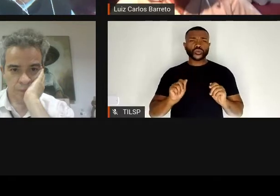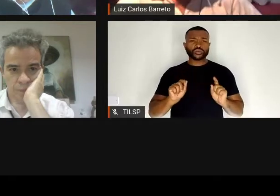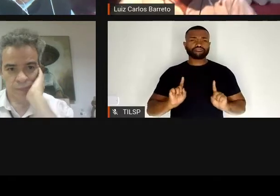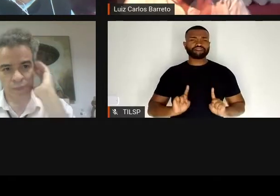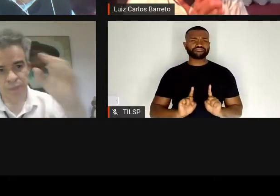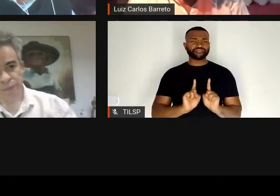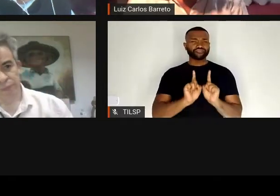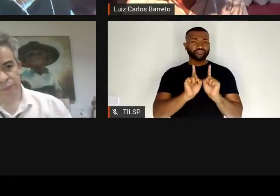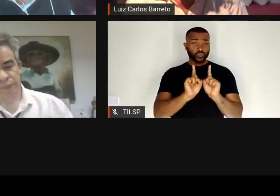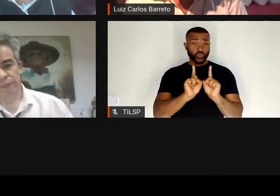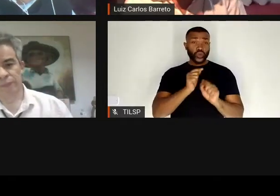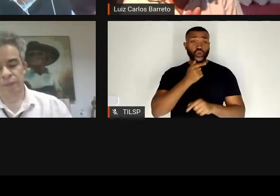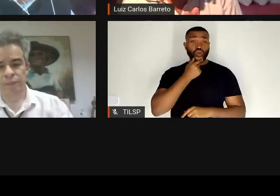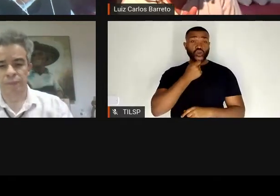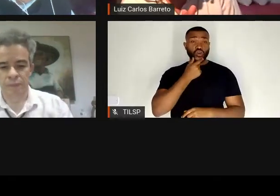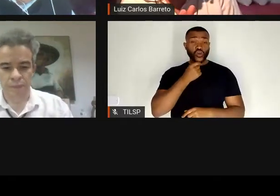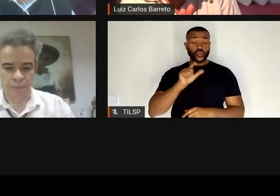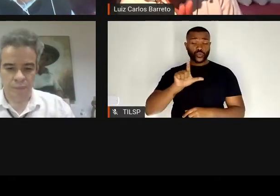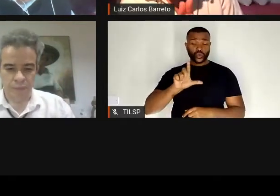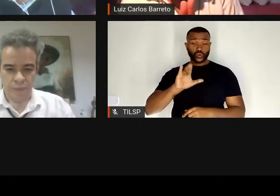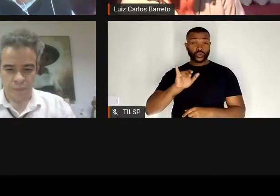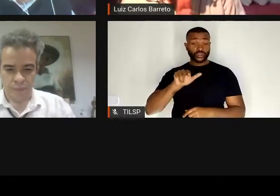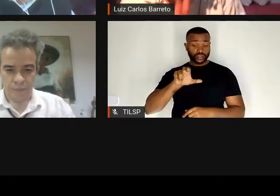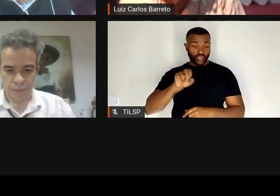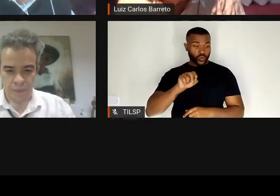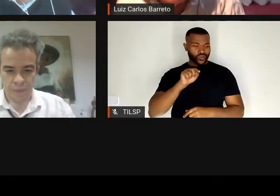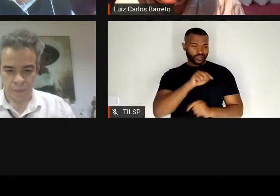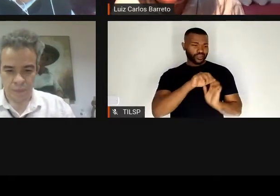O Luciano quebrou essa regra.